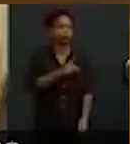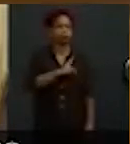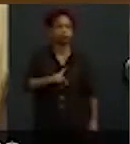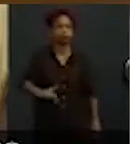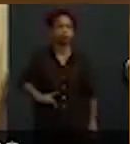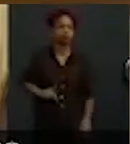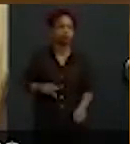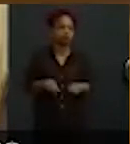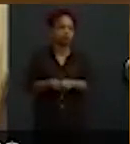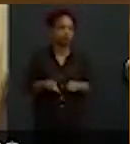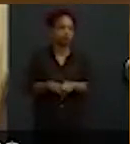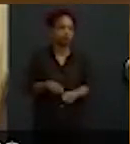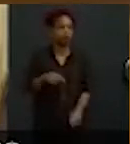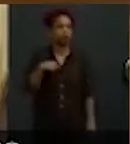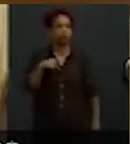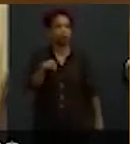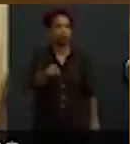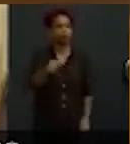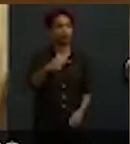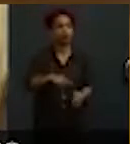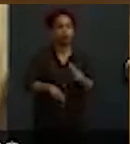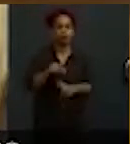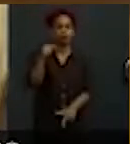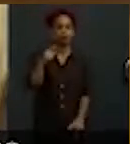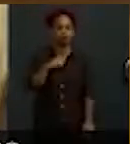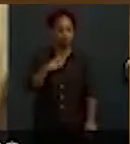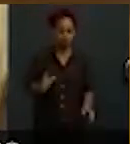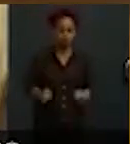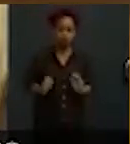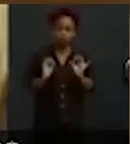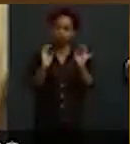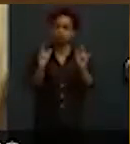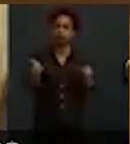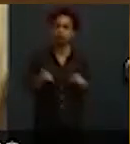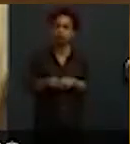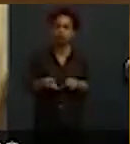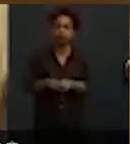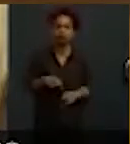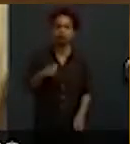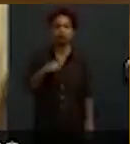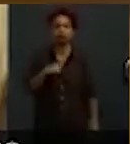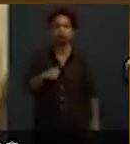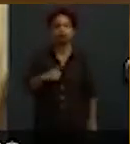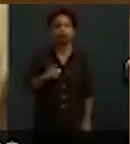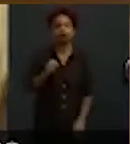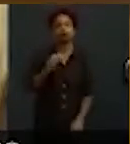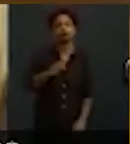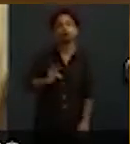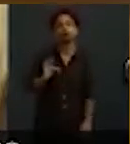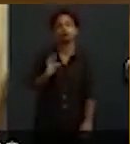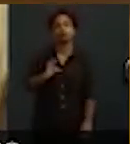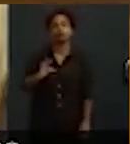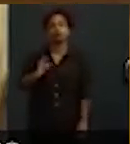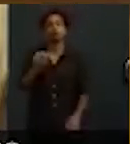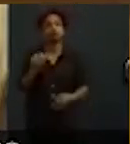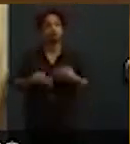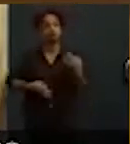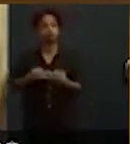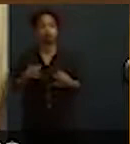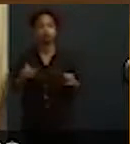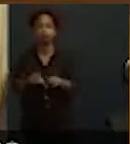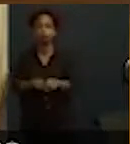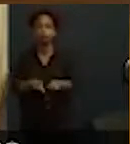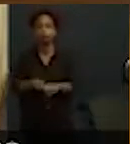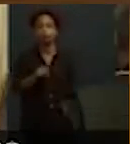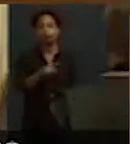e titular eleito para o órgão especial do Tribunal de Justiça. Na magistratura eleitoral, além